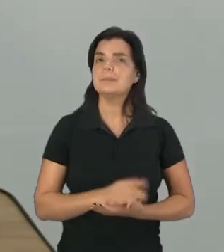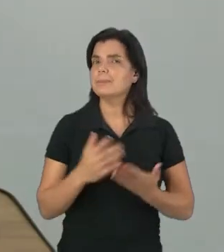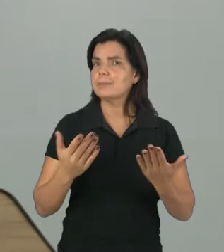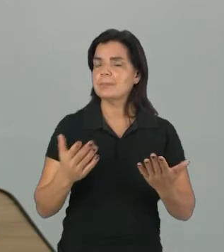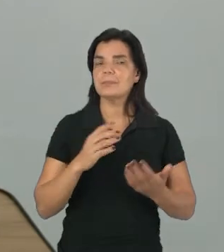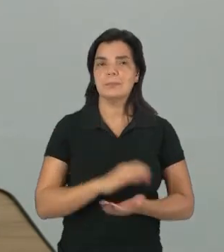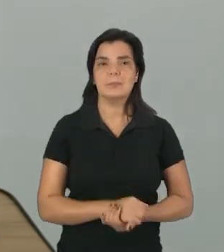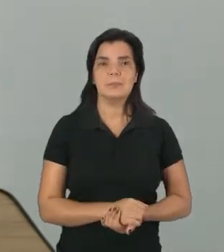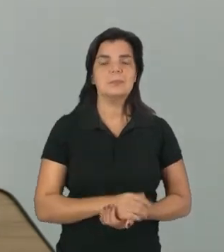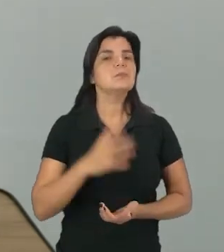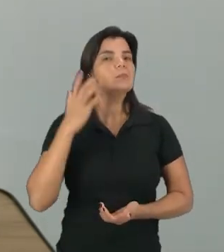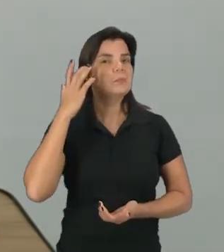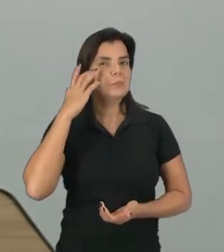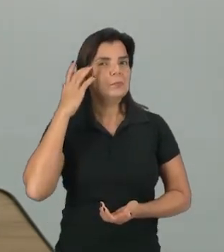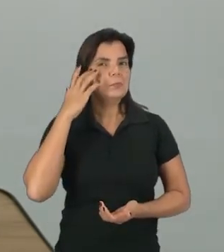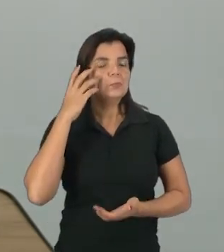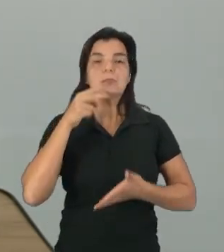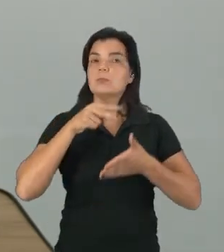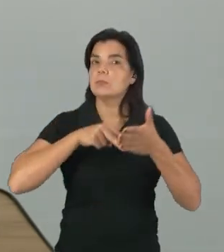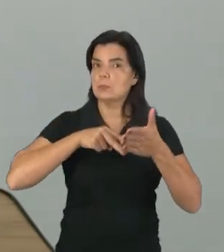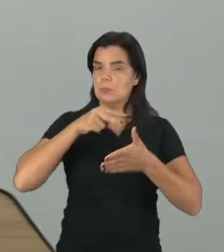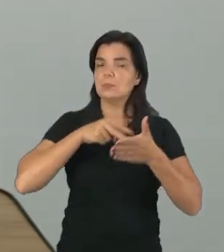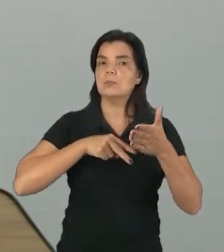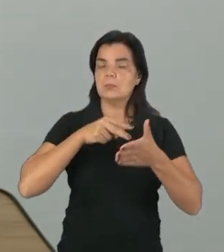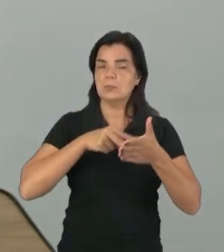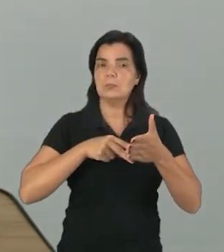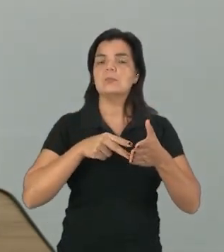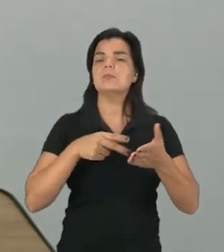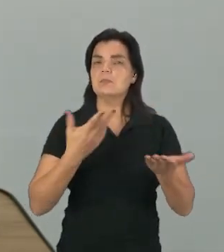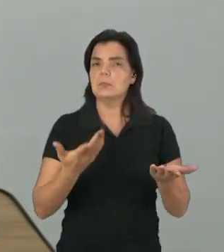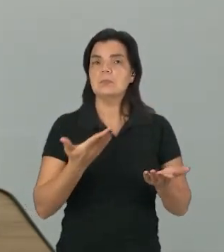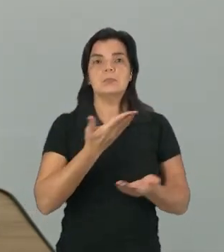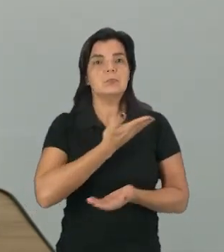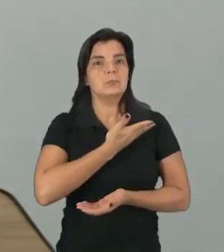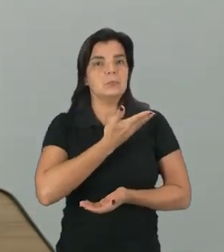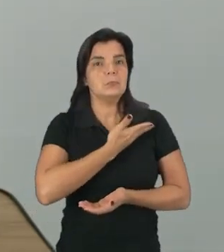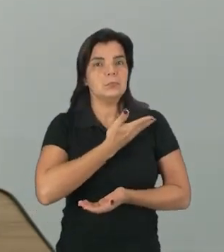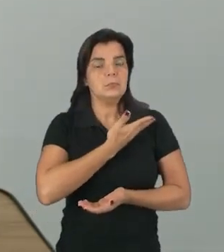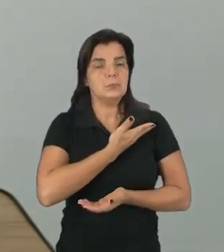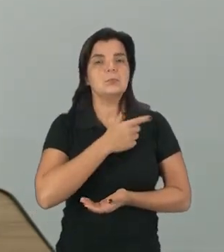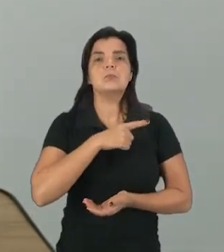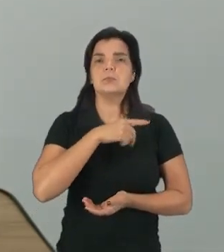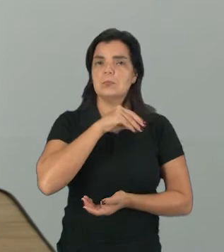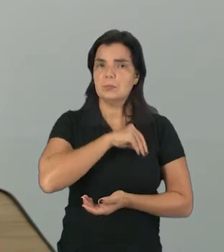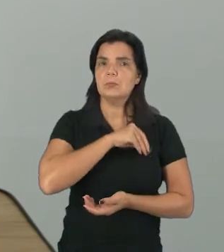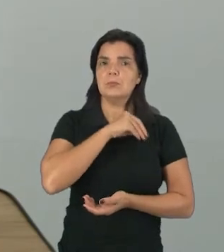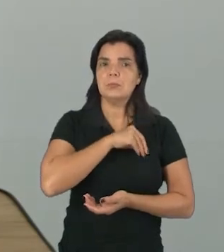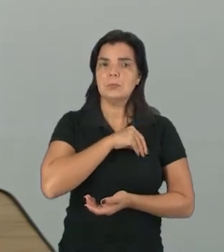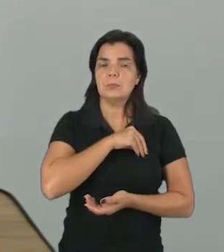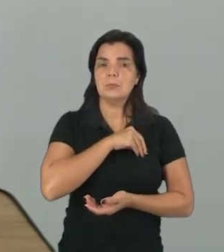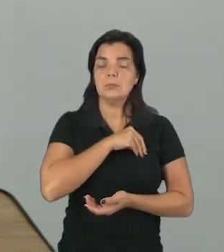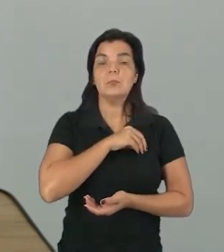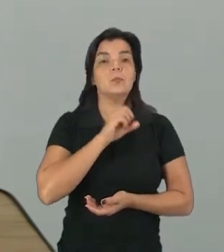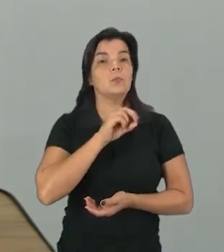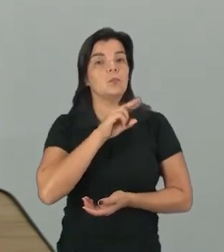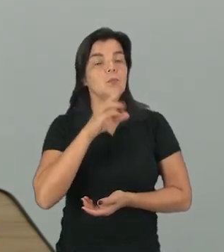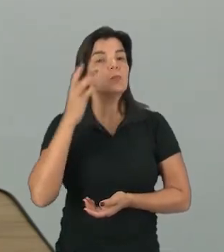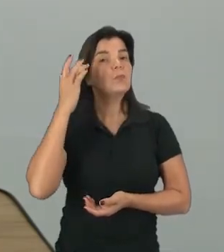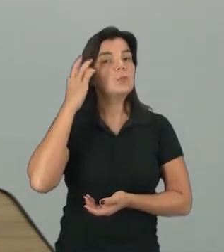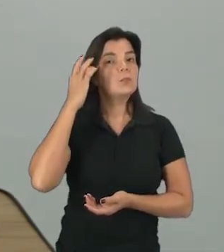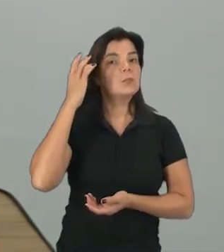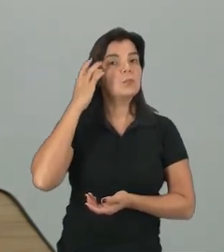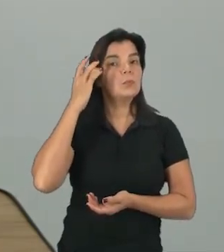E aí, turminha, será que é da leitura que essas meninas, essas amigas, tiravam o seu sustento? Ou será que